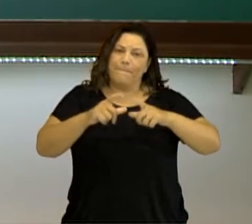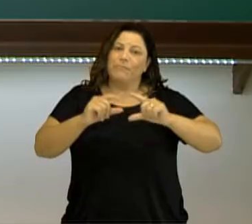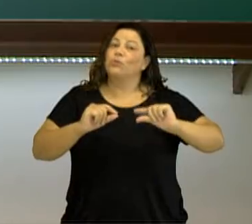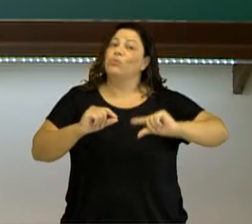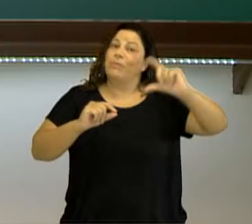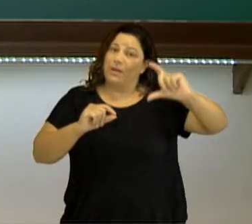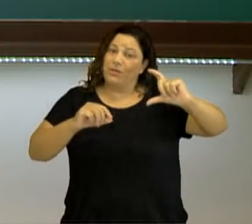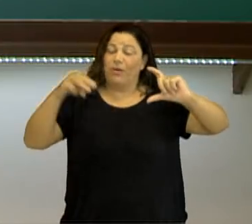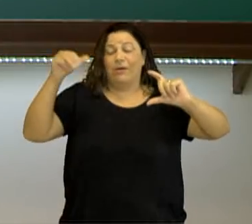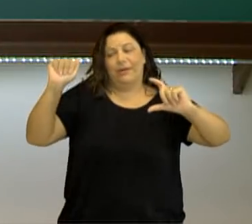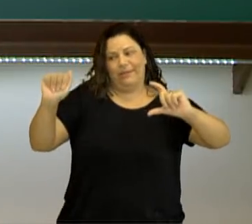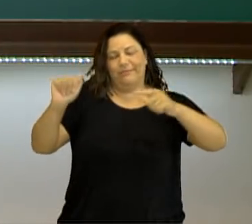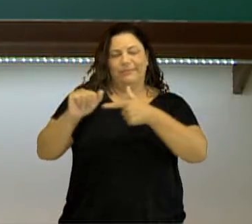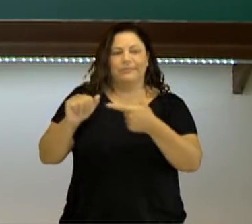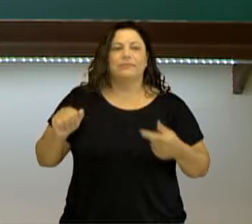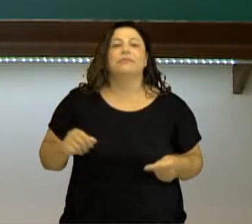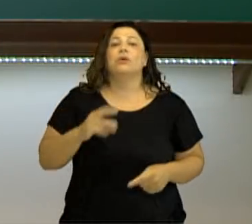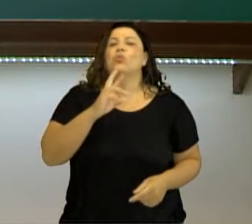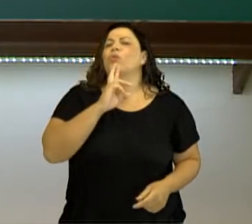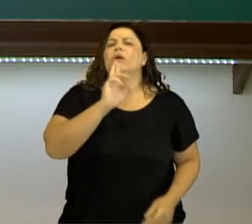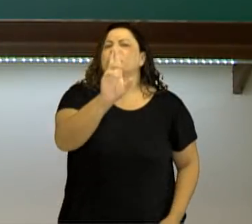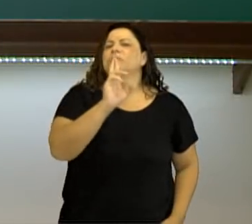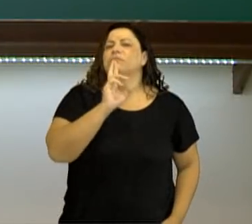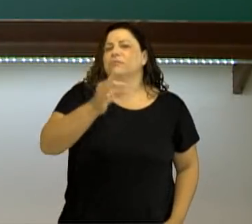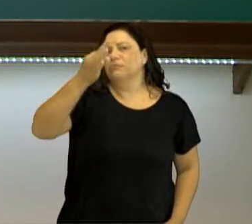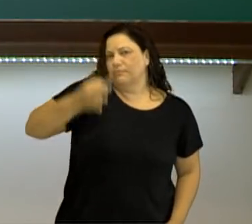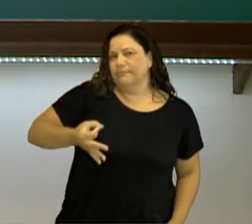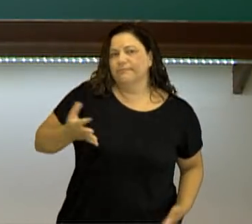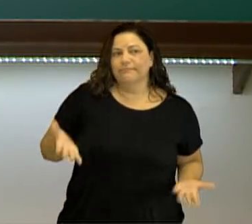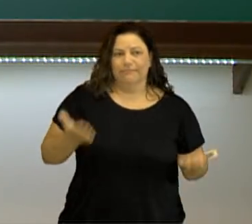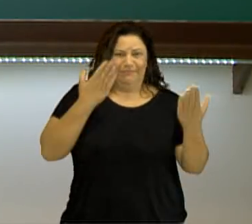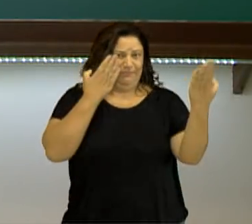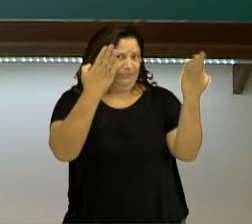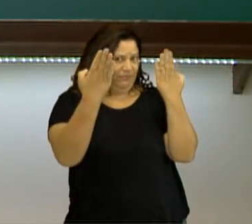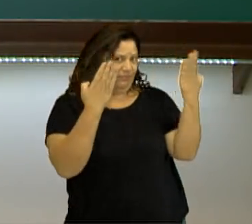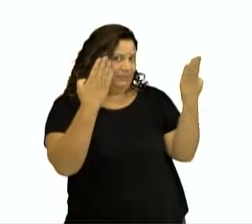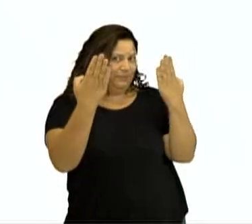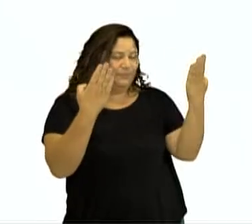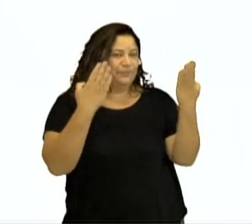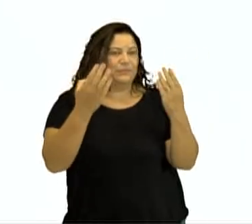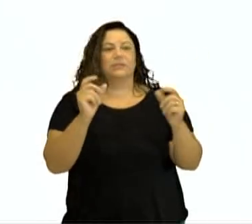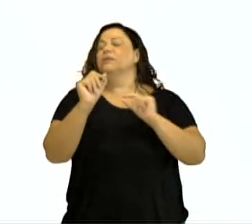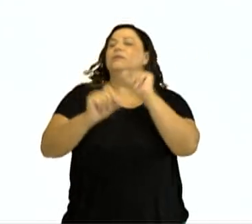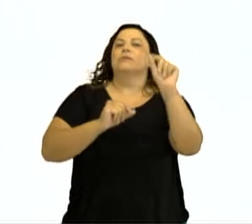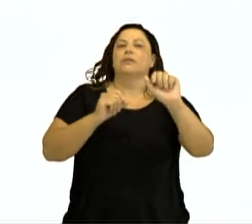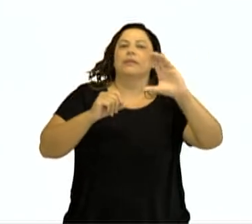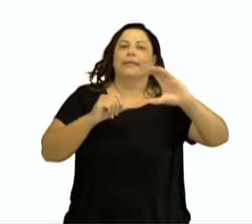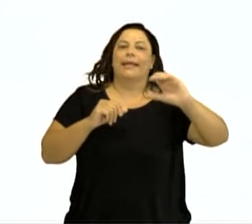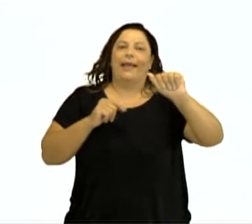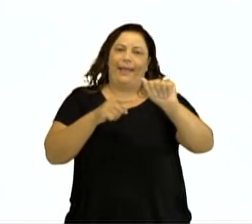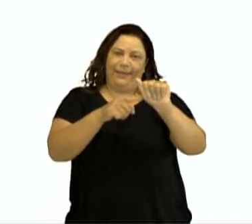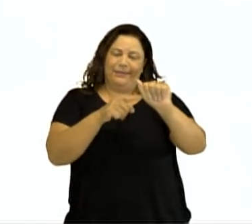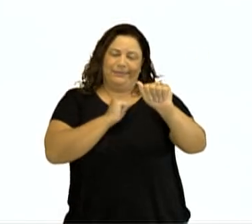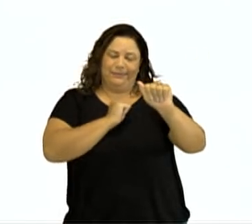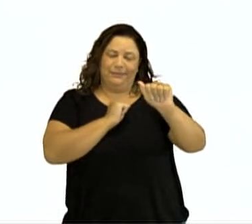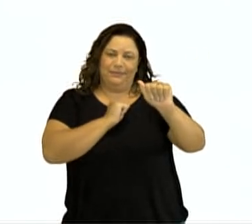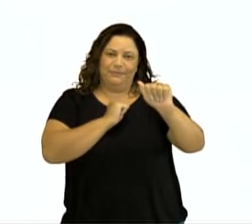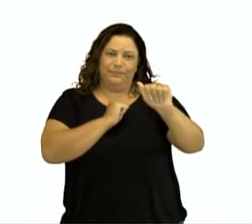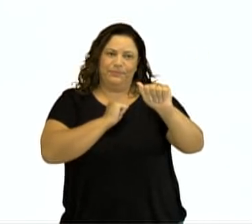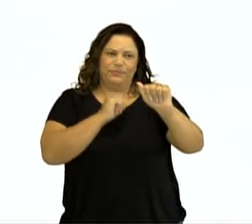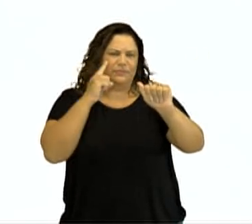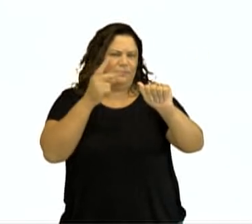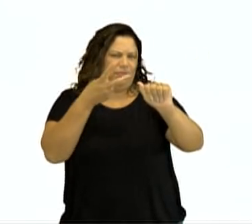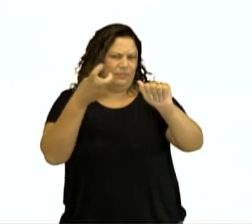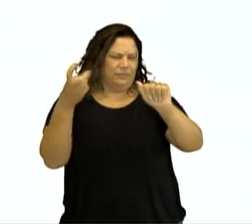bom? Qual é a resposta certa aqui? Se vocês analisarem, olha o cálcio aqui, ó, o elemento químico cálcio.